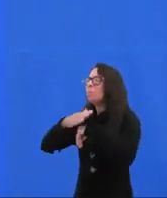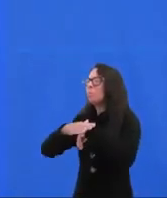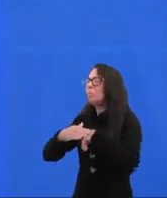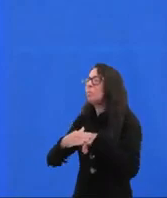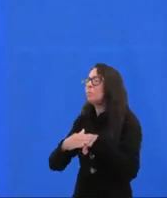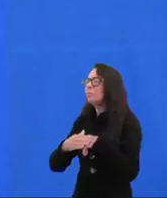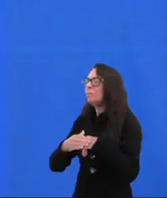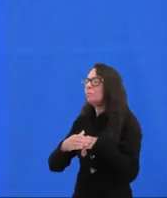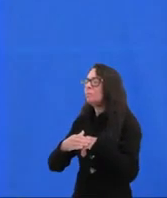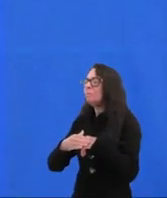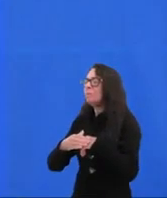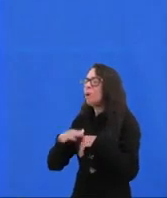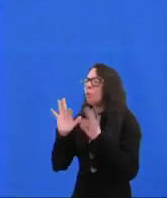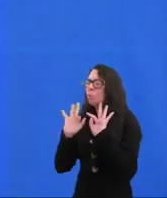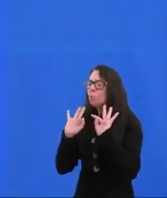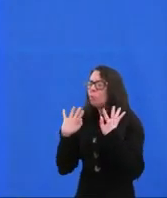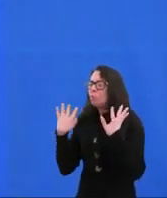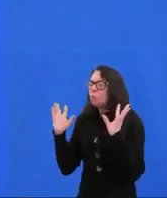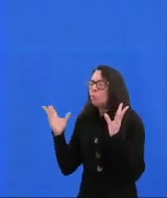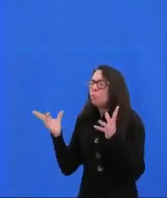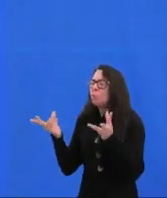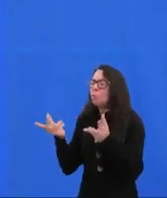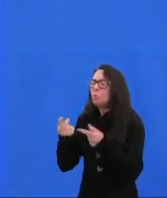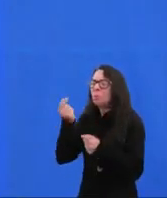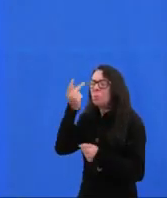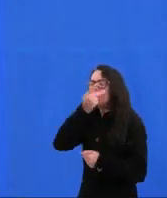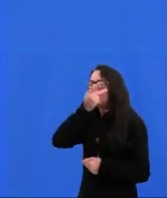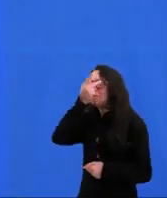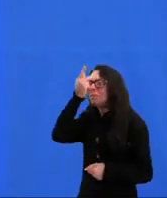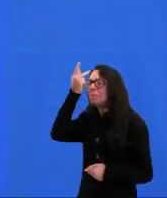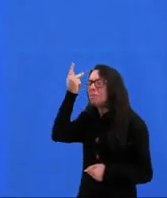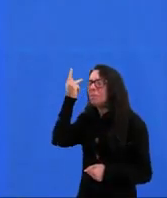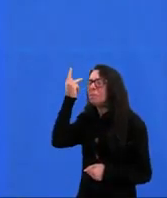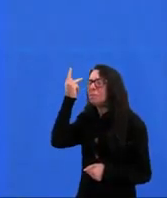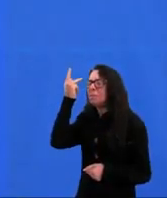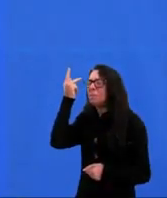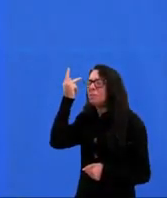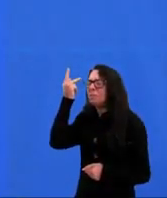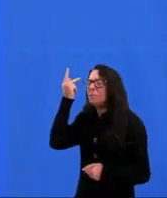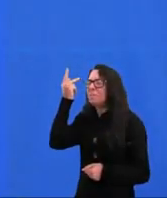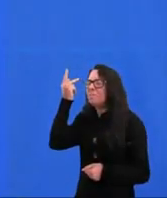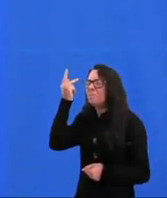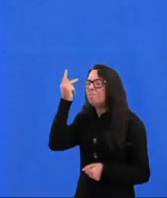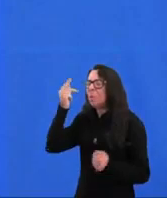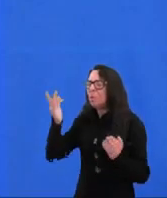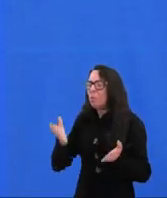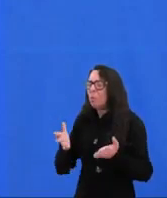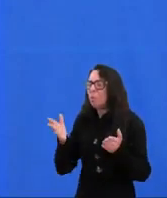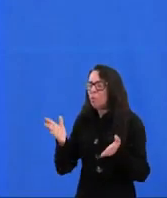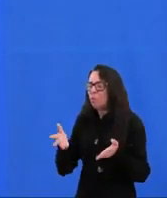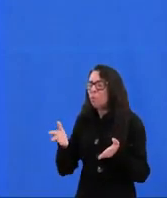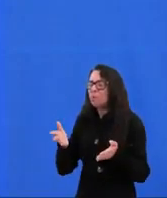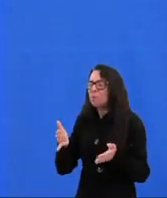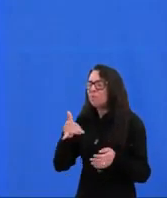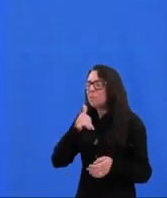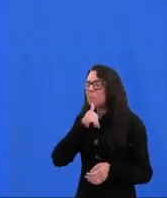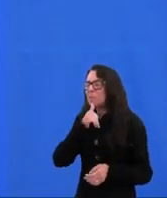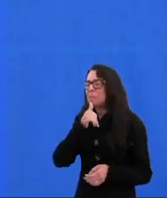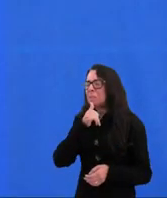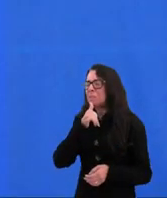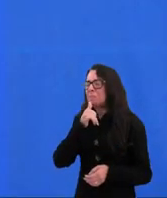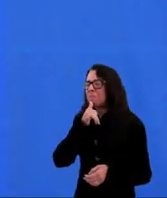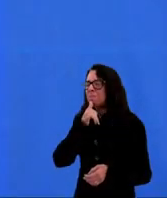Espírito do Senhor venha consolar o nosso irmão Amarildo, o João, meu Pai. Ó Deus, também